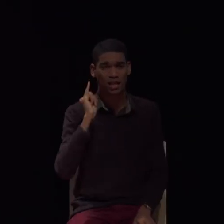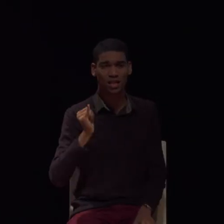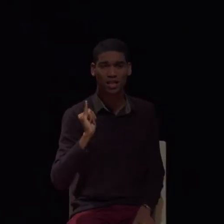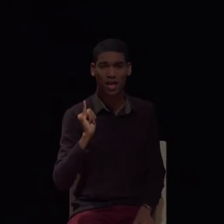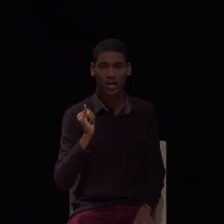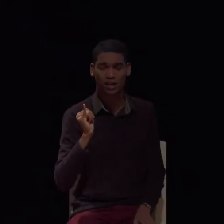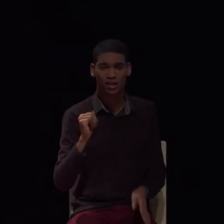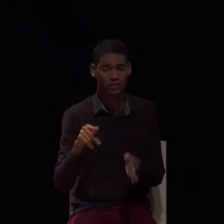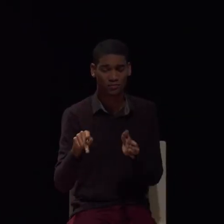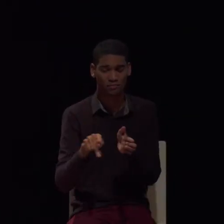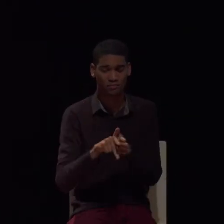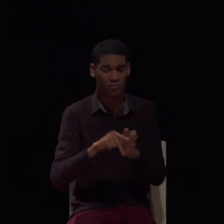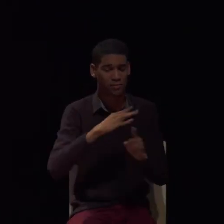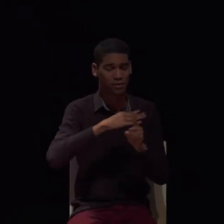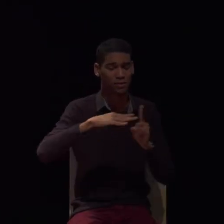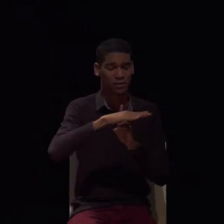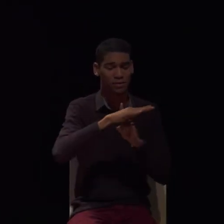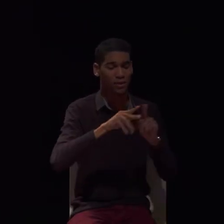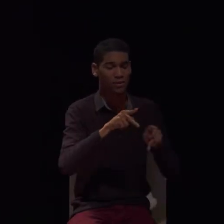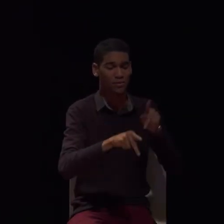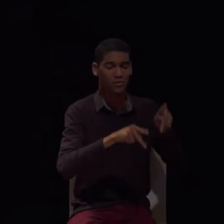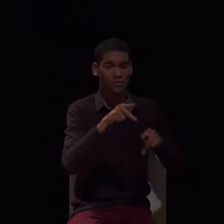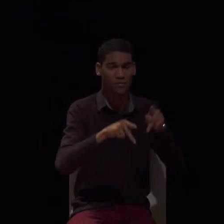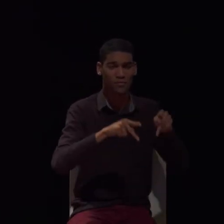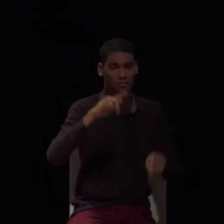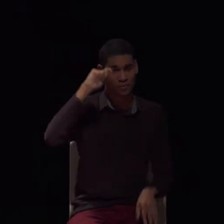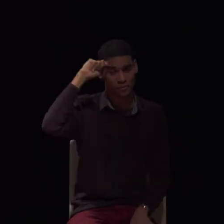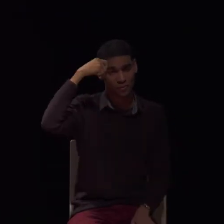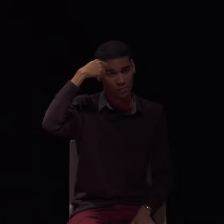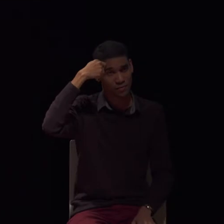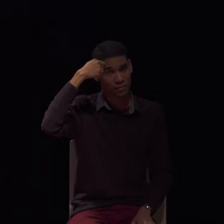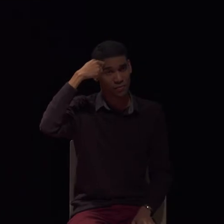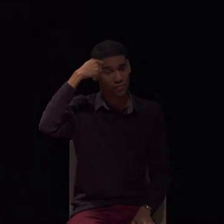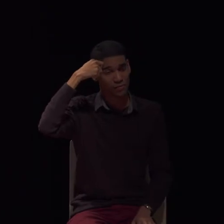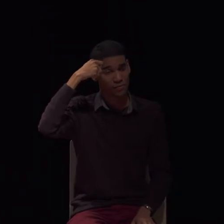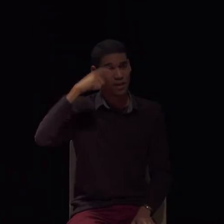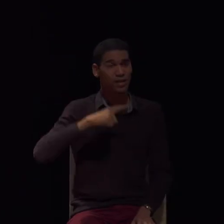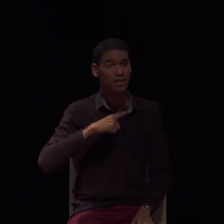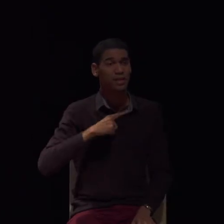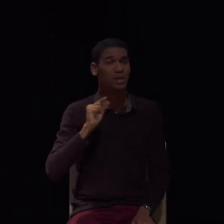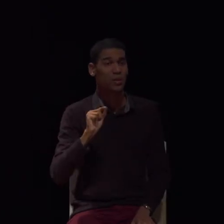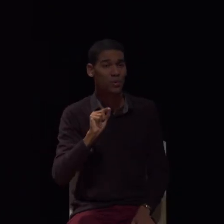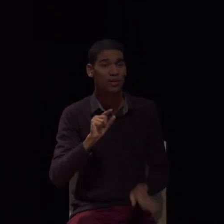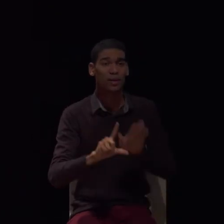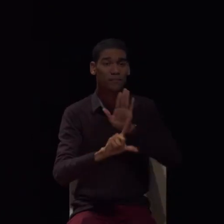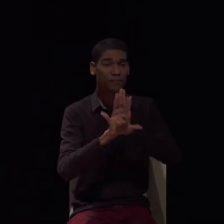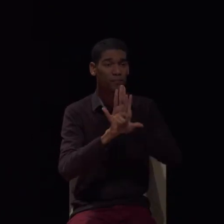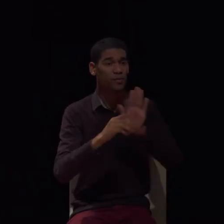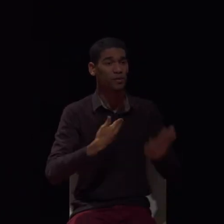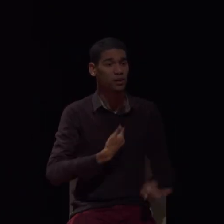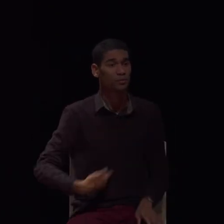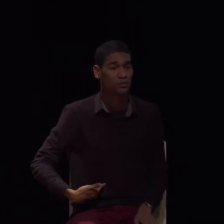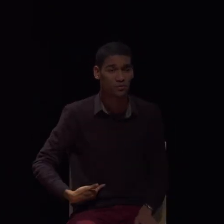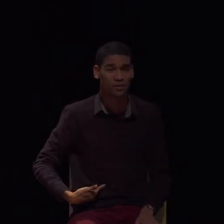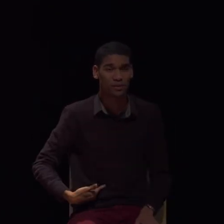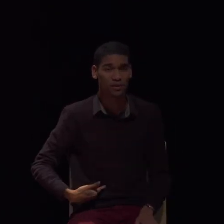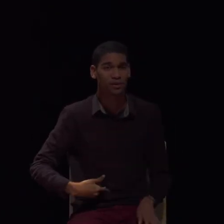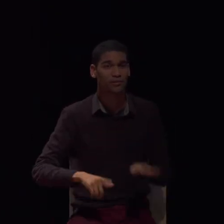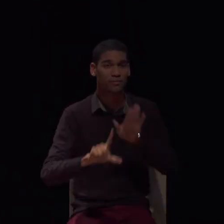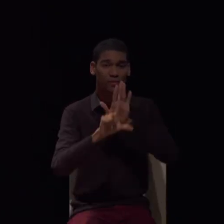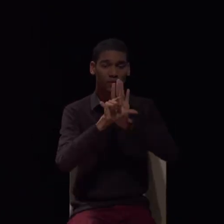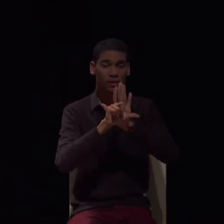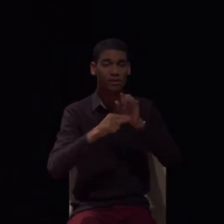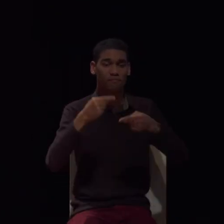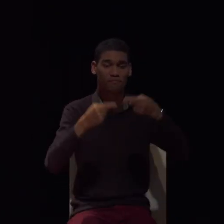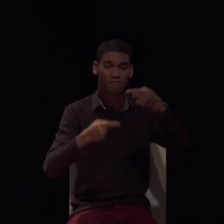do povo preto aqui no brasil passa política pública ea política pública é